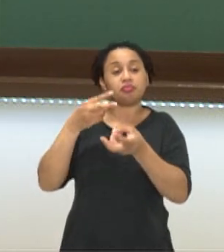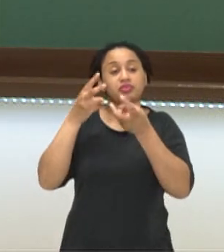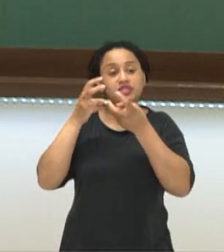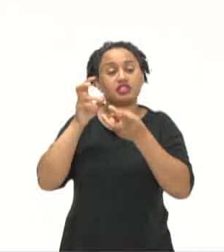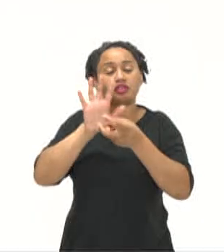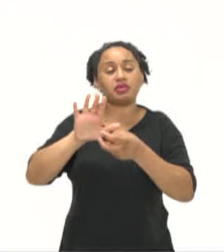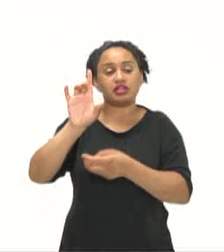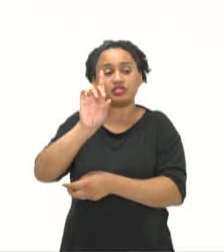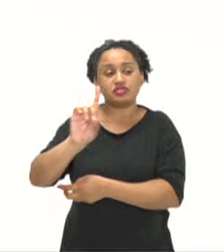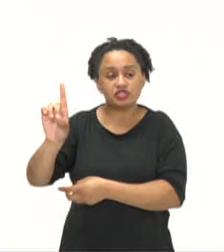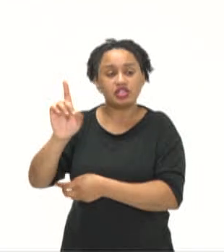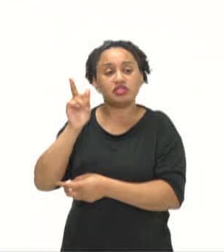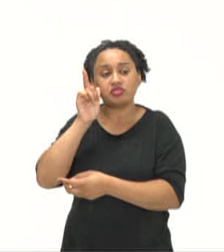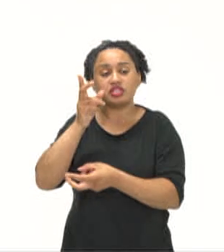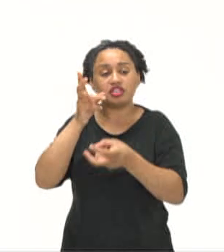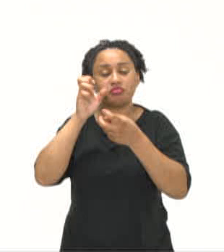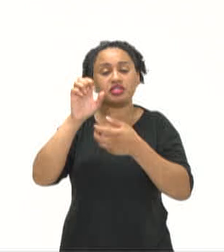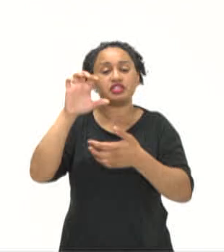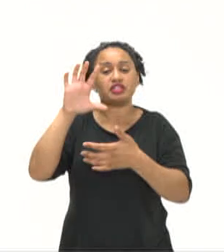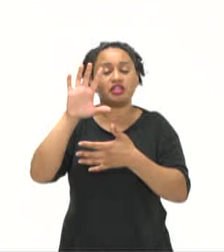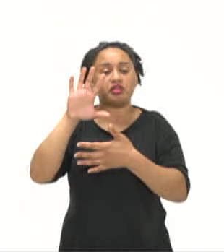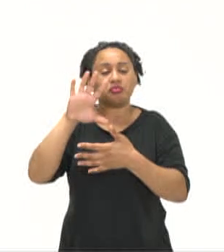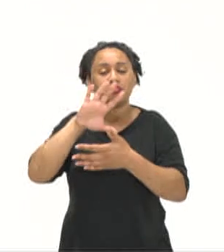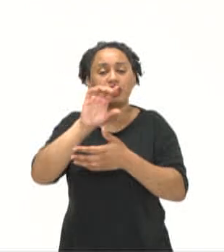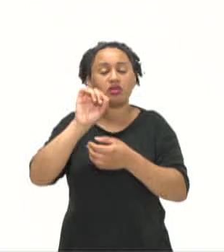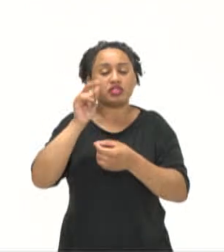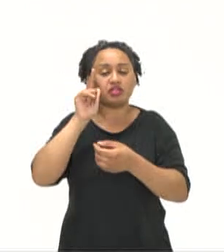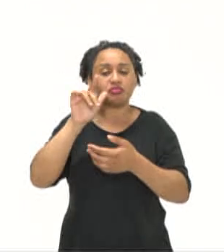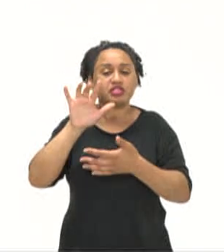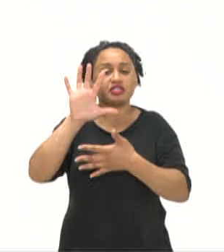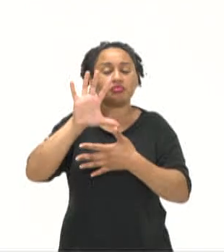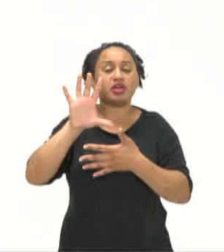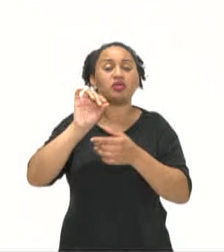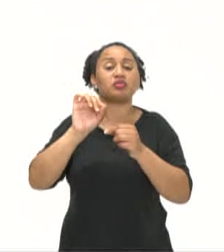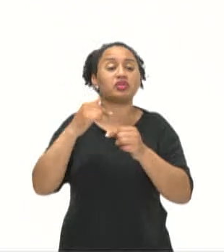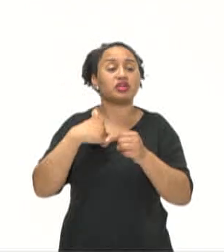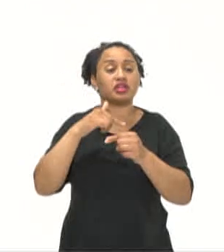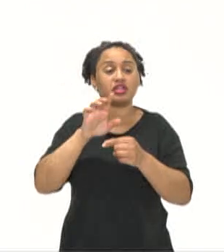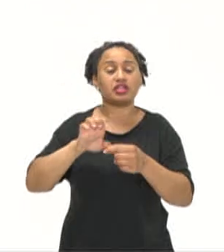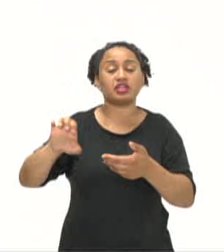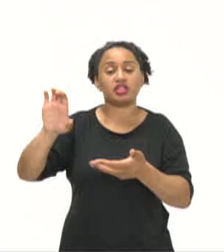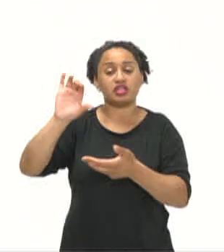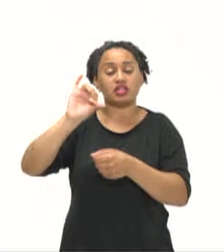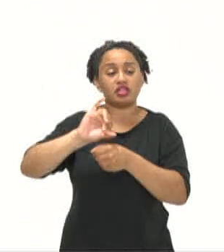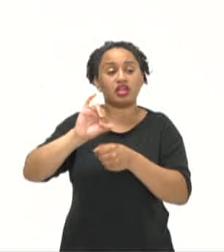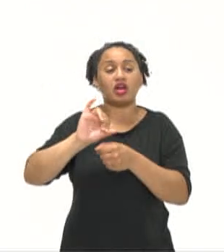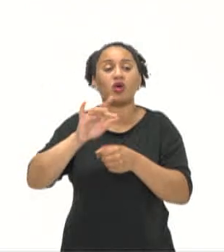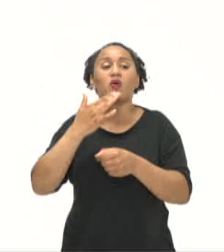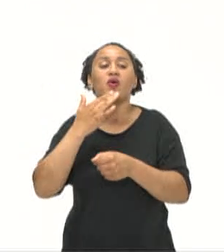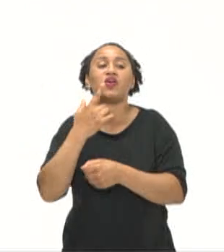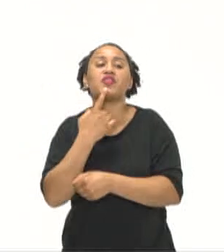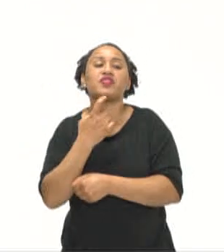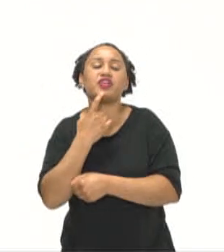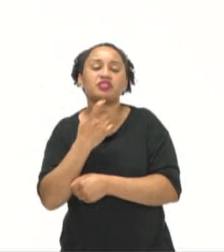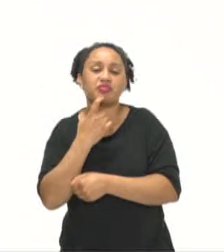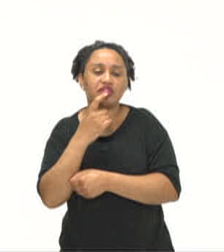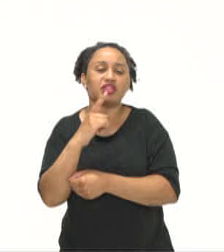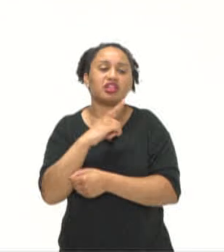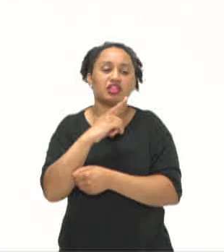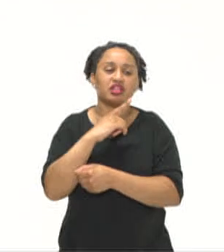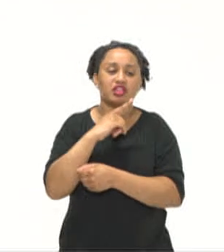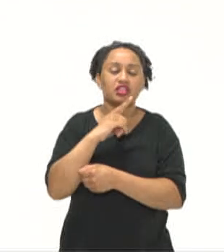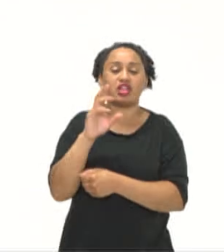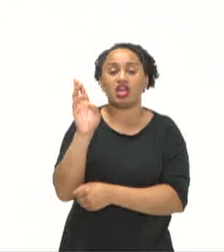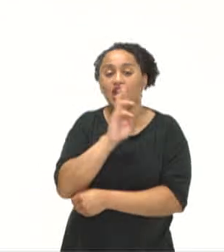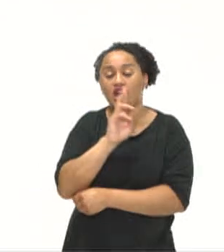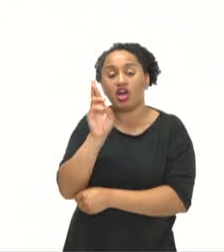lado direito, você vai ver um mapa ali, ó, que mostra para você ali a Europa Centro-Oriental na cor vermelha, onde nós temos ali a